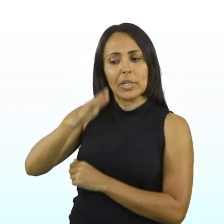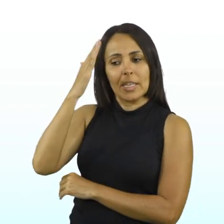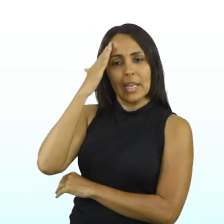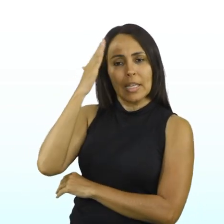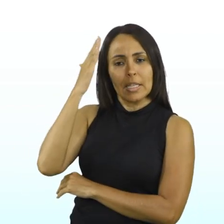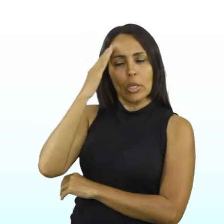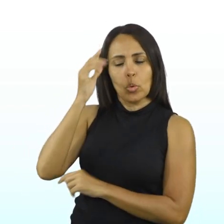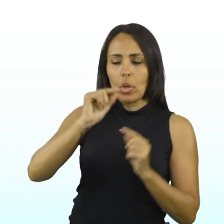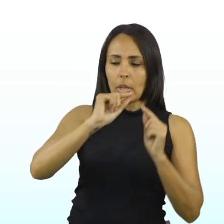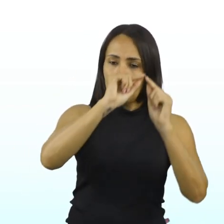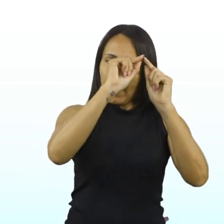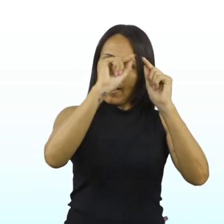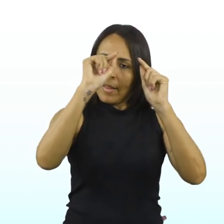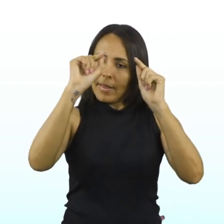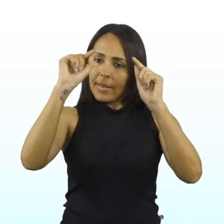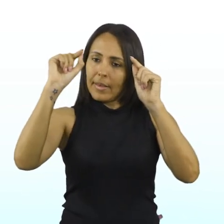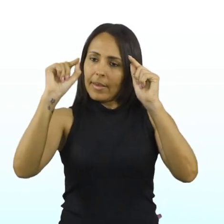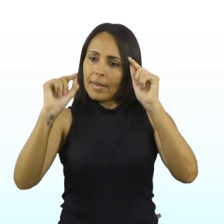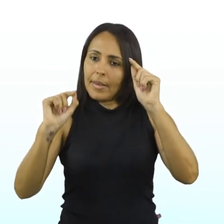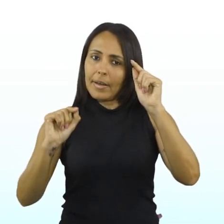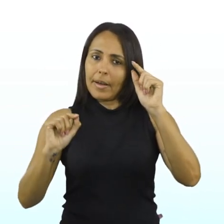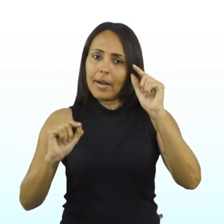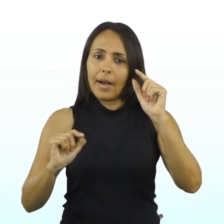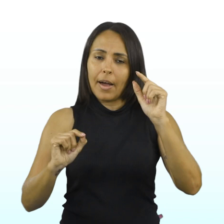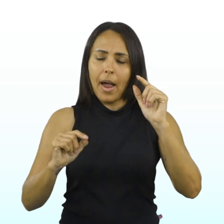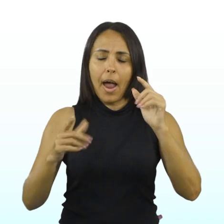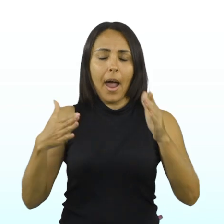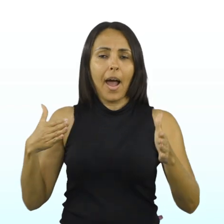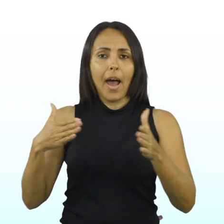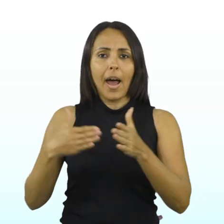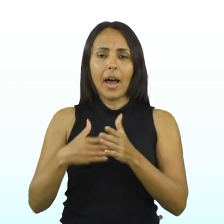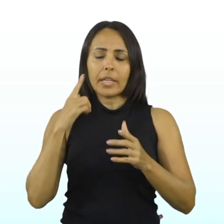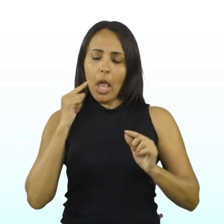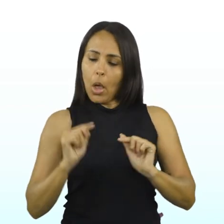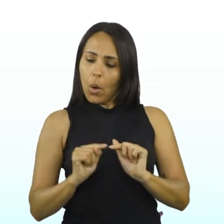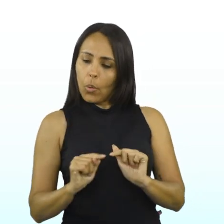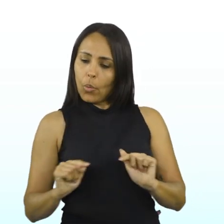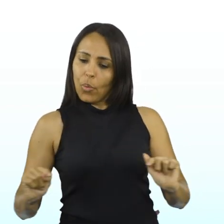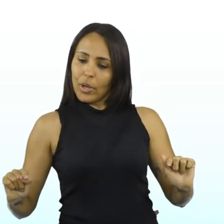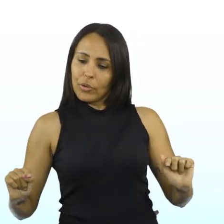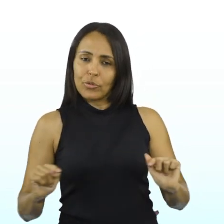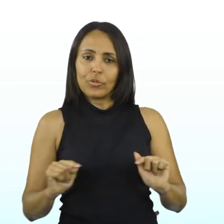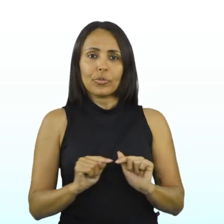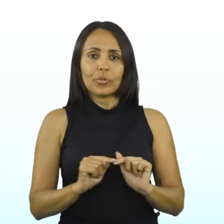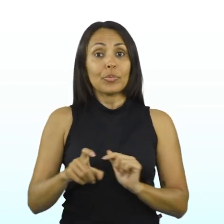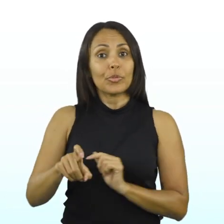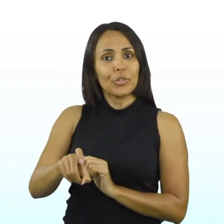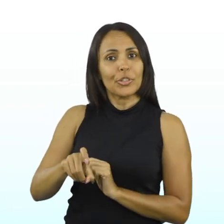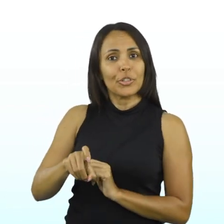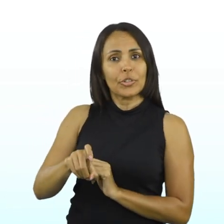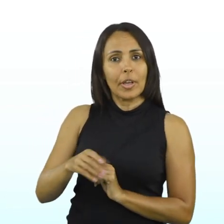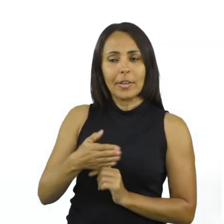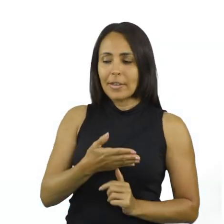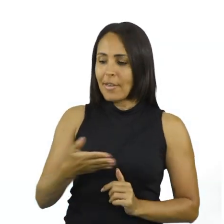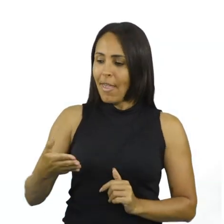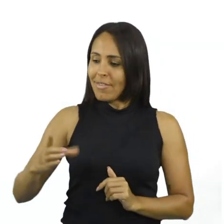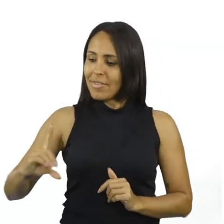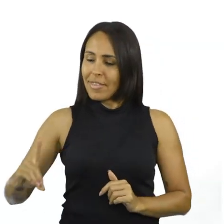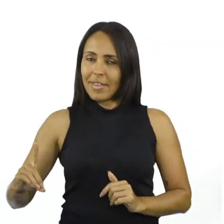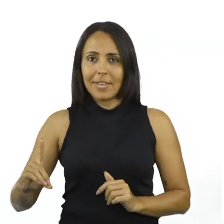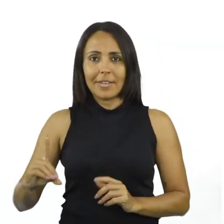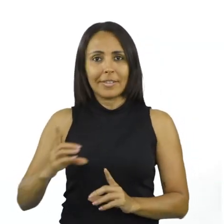compreendido da linha que é feito o gráfico até o eixo, no caso o eixo X, que é o eixo